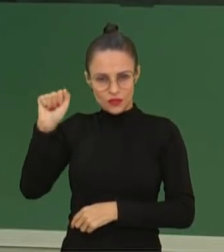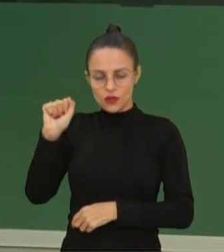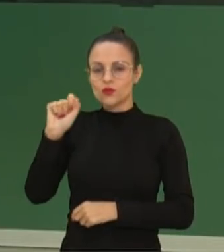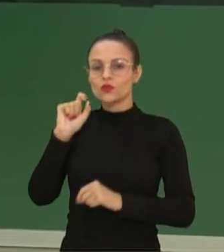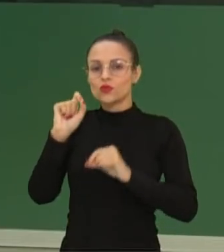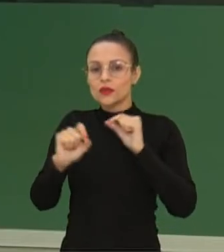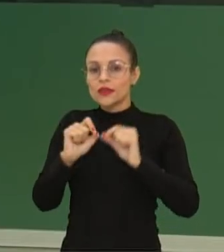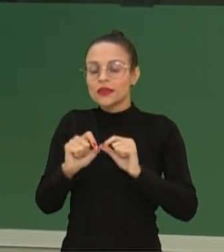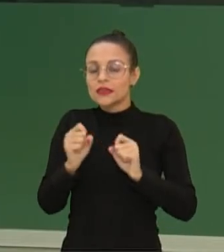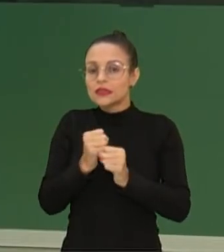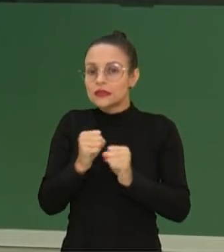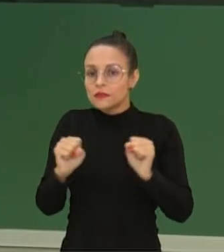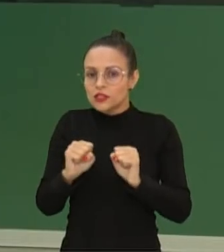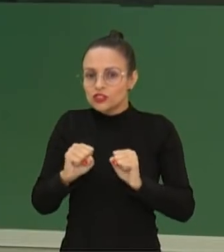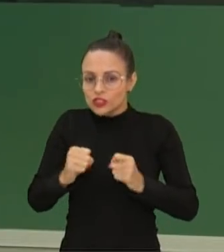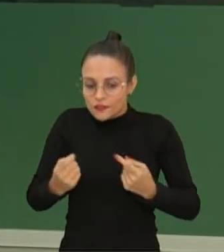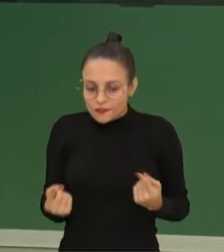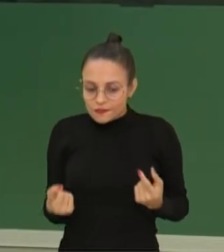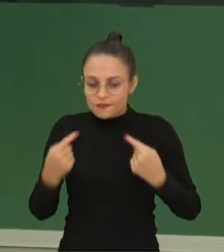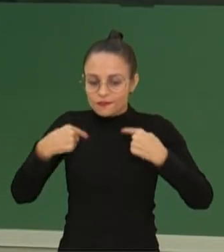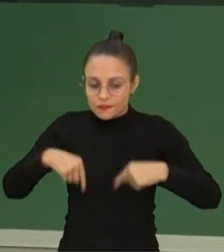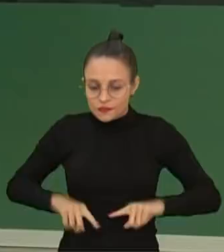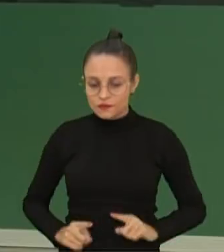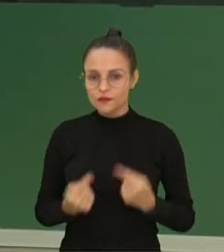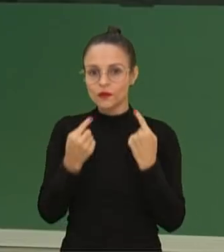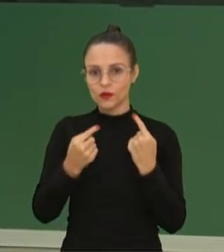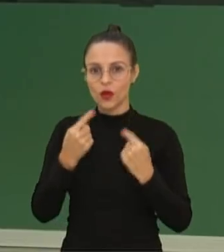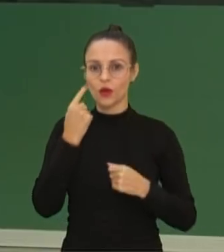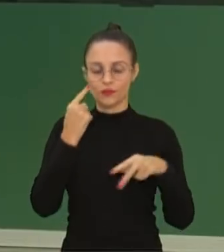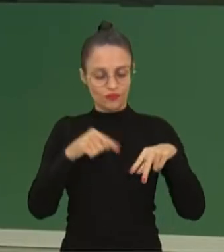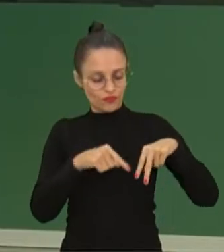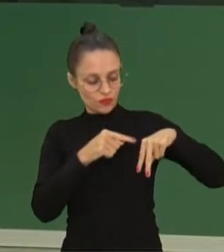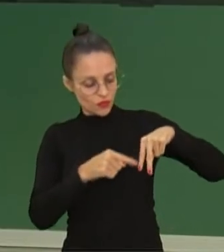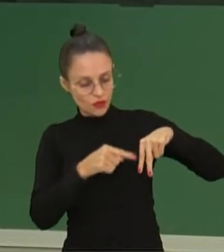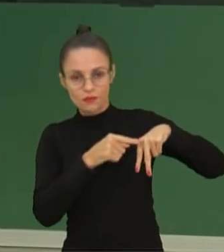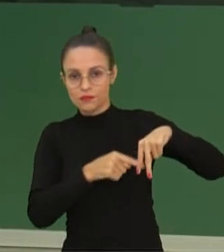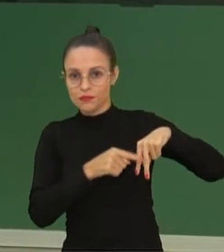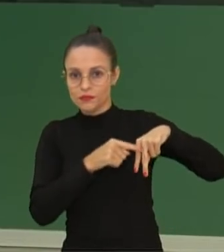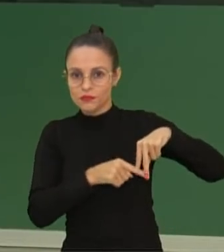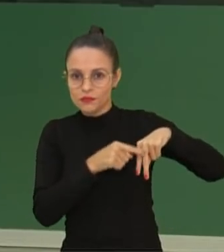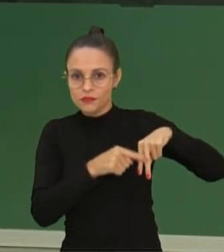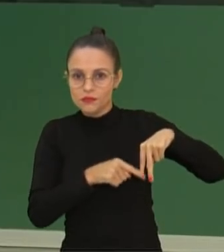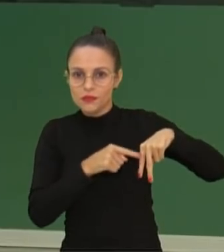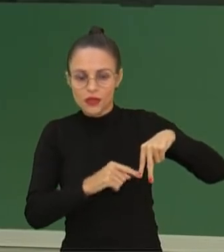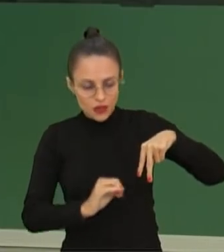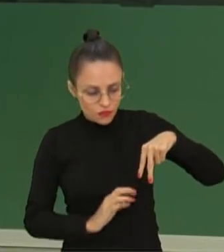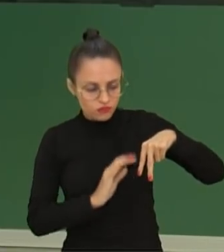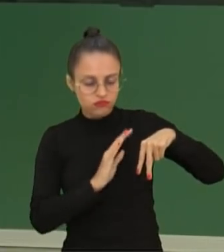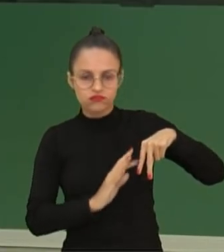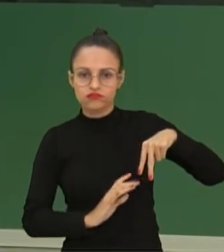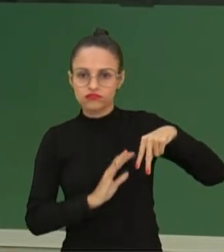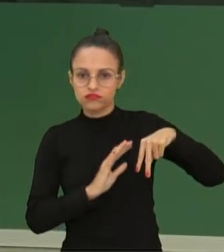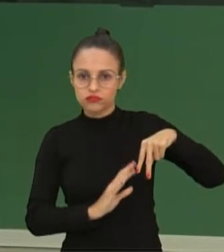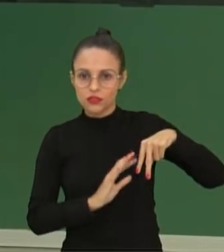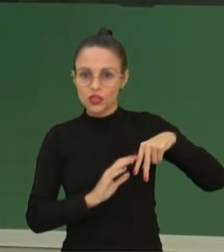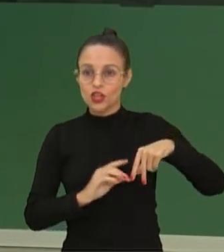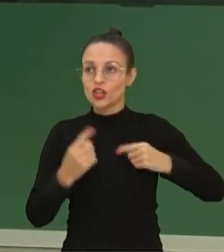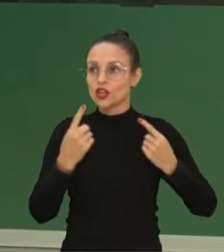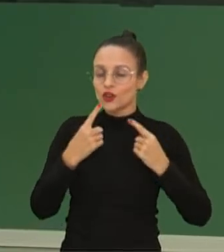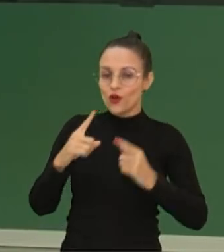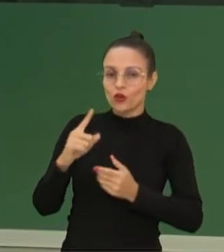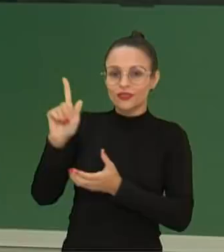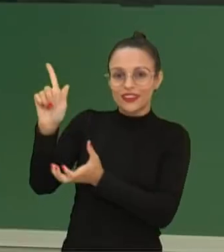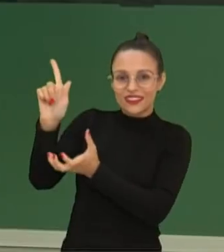o refluxo. Como assim? As veias das pernas, né, se for pensar, elas estão agindo contra a gravidade.